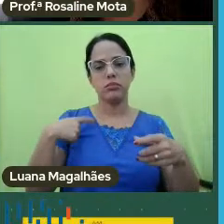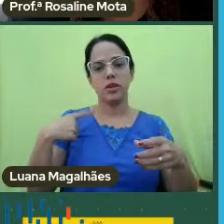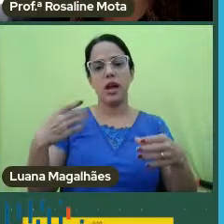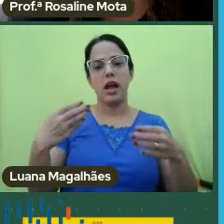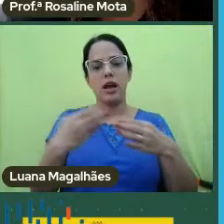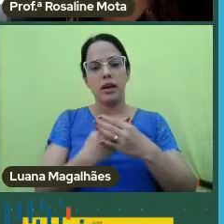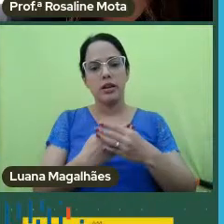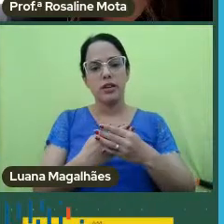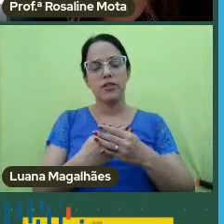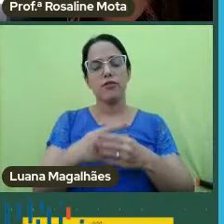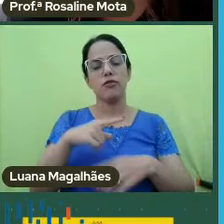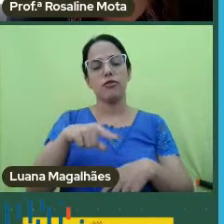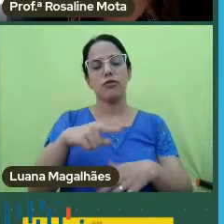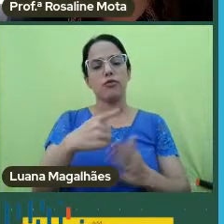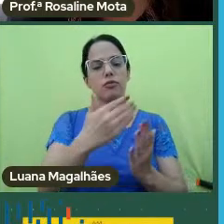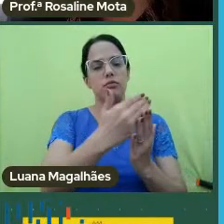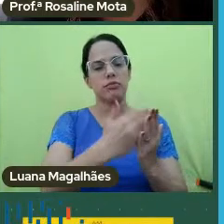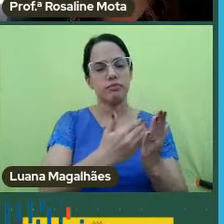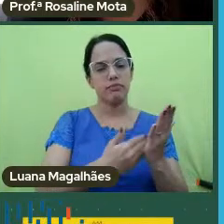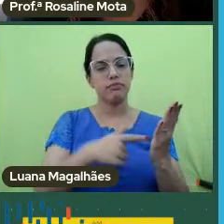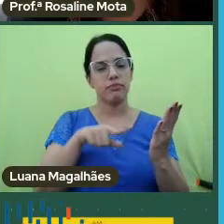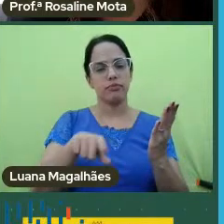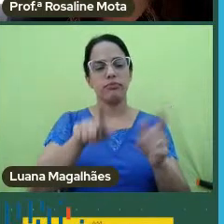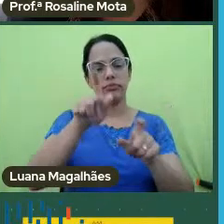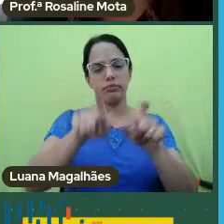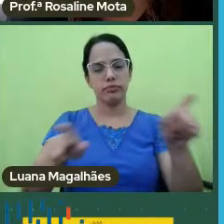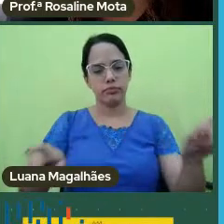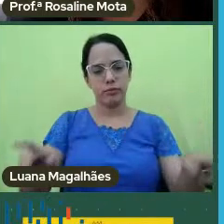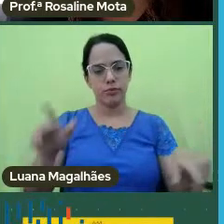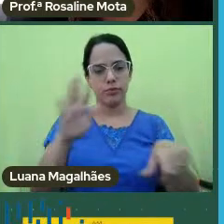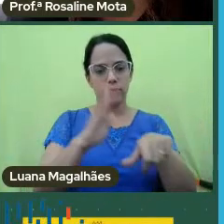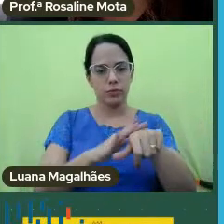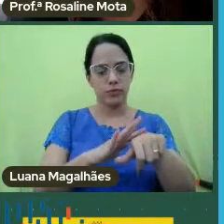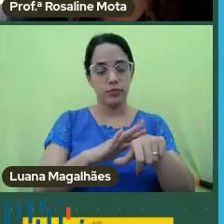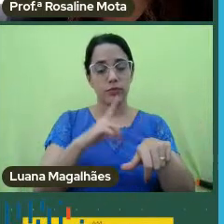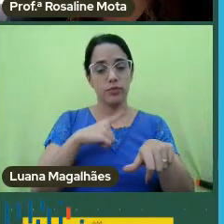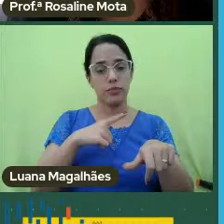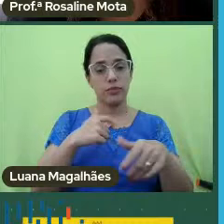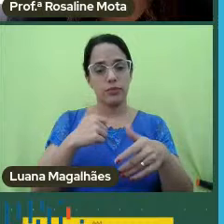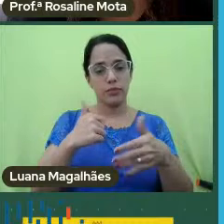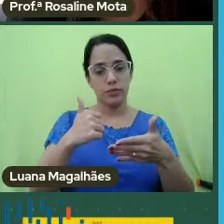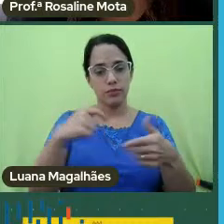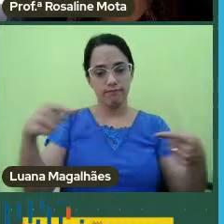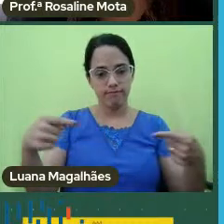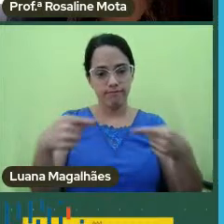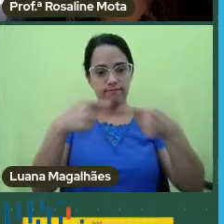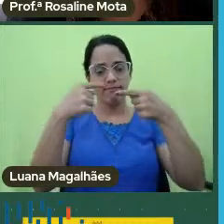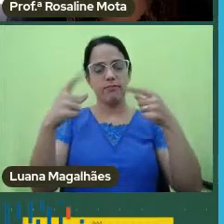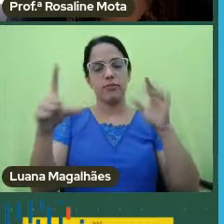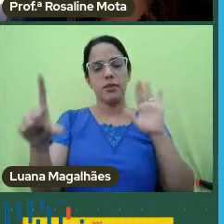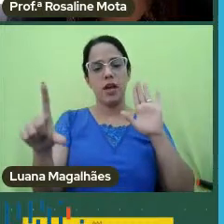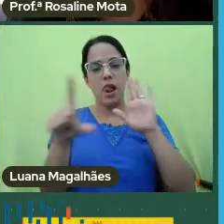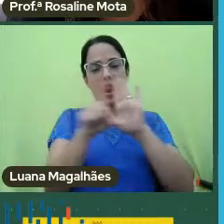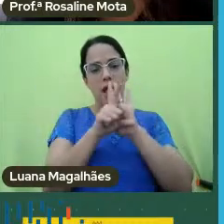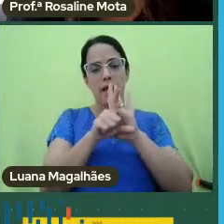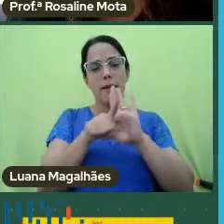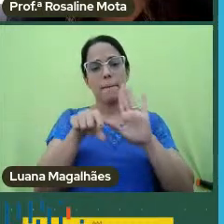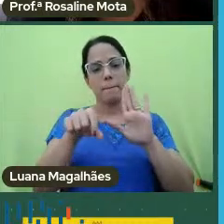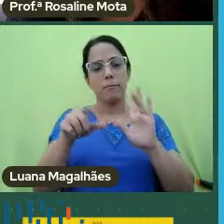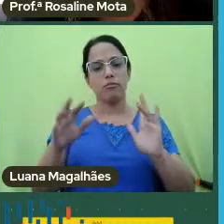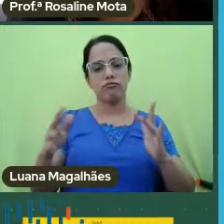prontuário de pacientes, tomando como base as atribuições estabelecidas na legislação arquivística